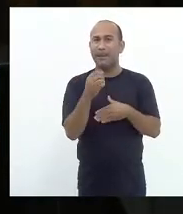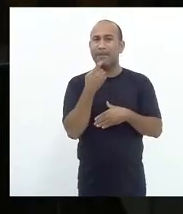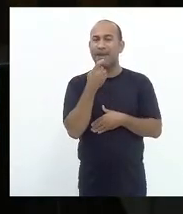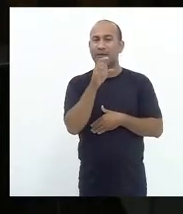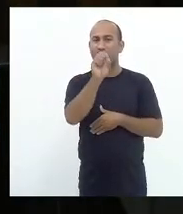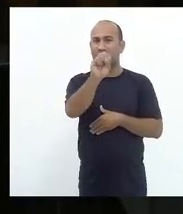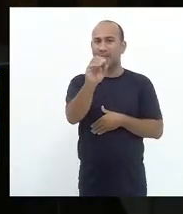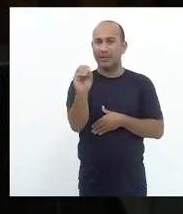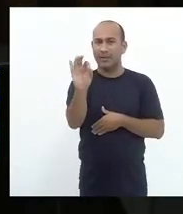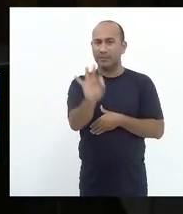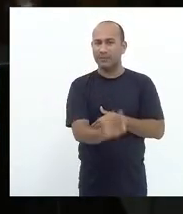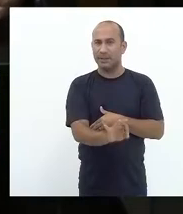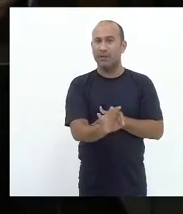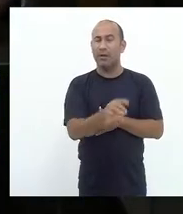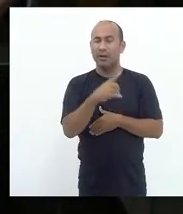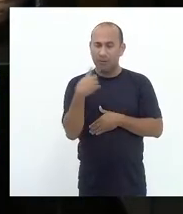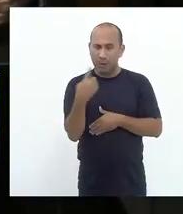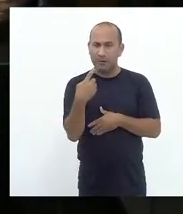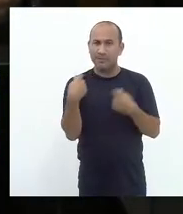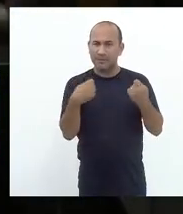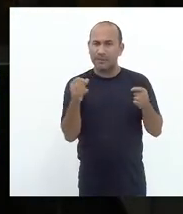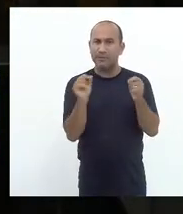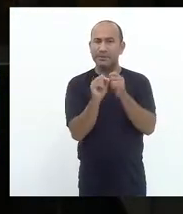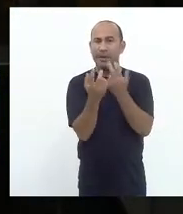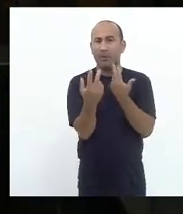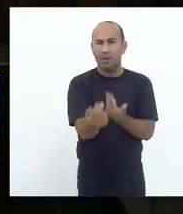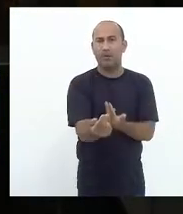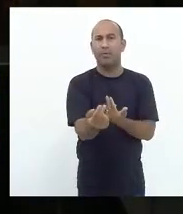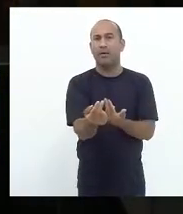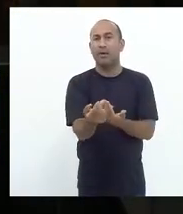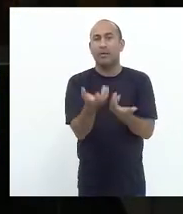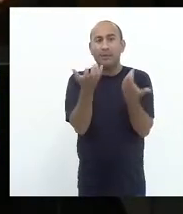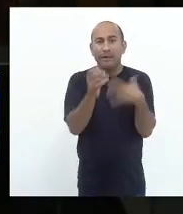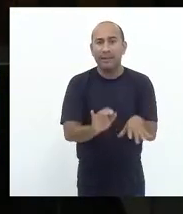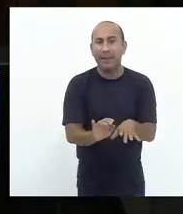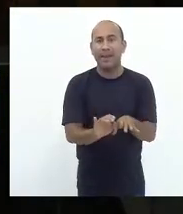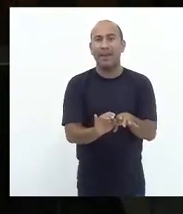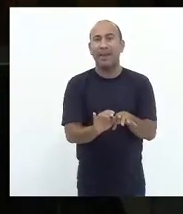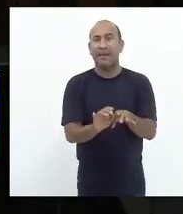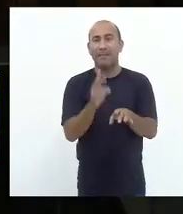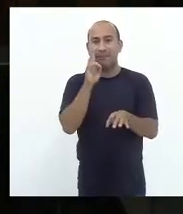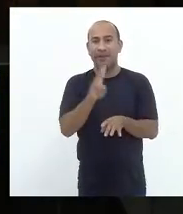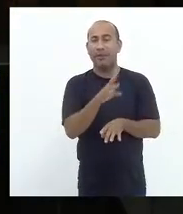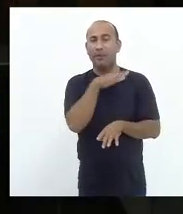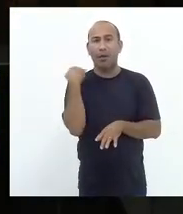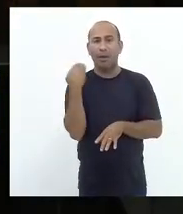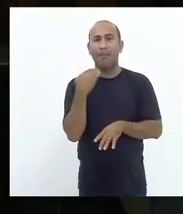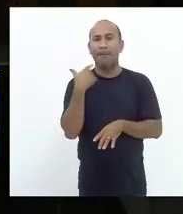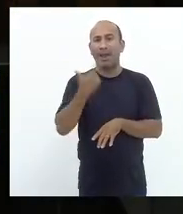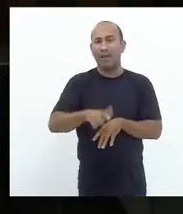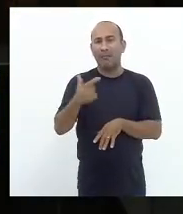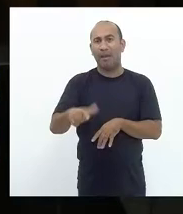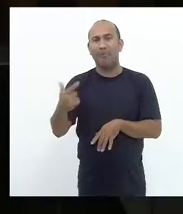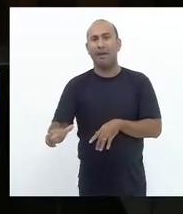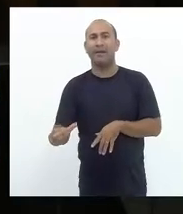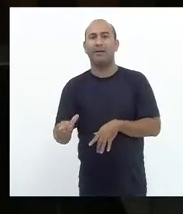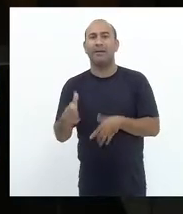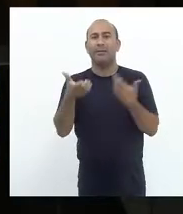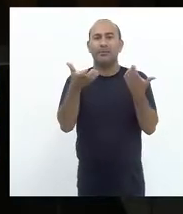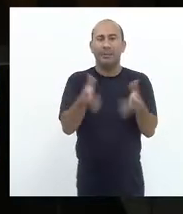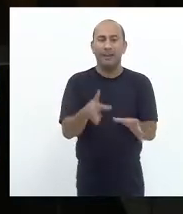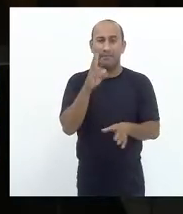80%. Vamos fazer isso. Ninguém quer mais ver crescer o número de mortes. Ninguém quer mais ver